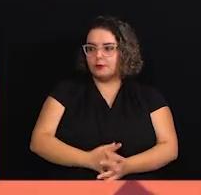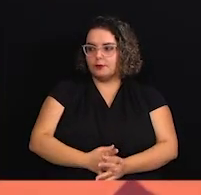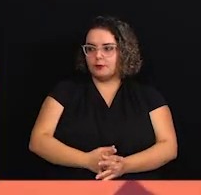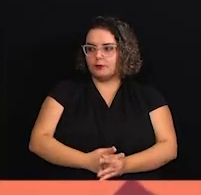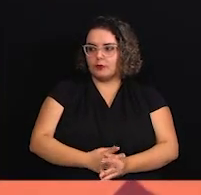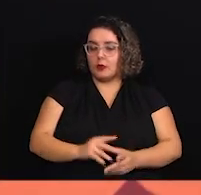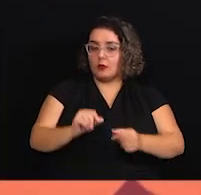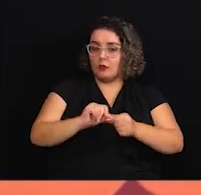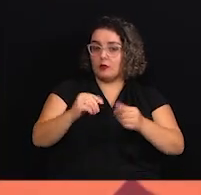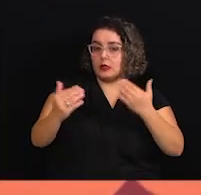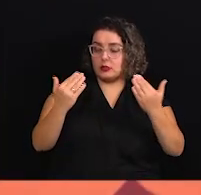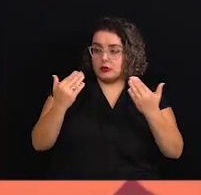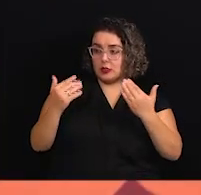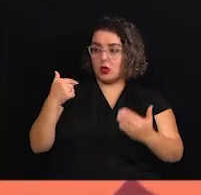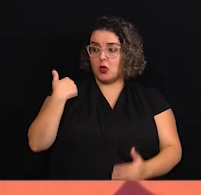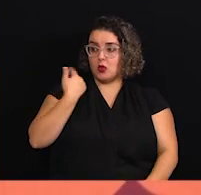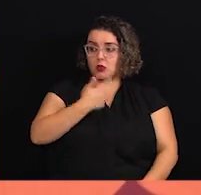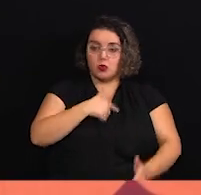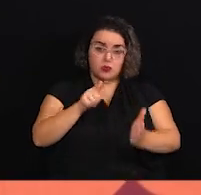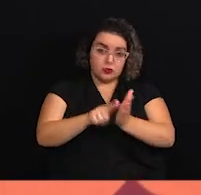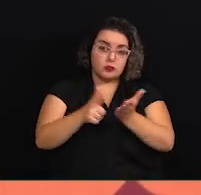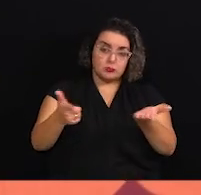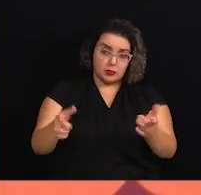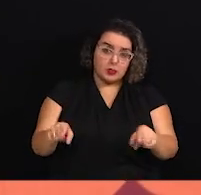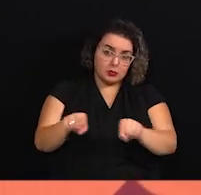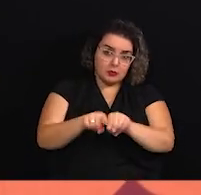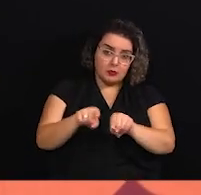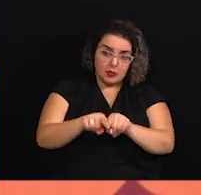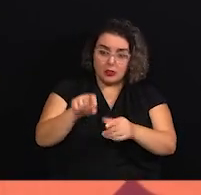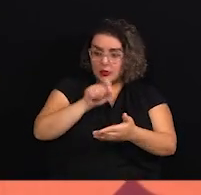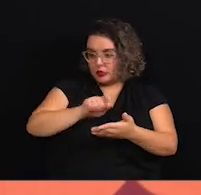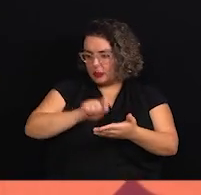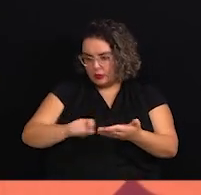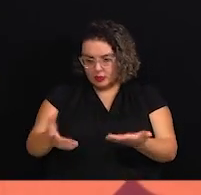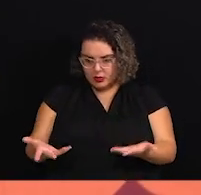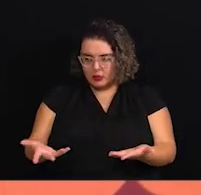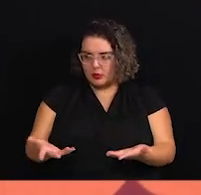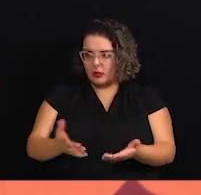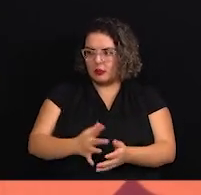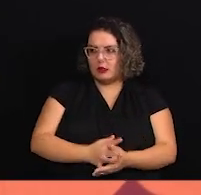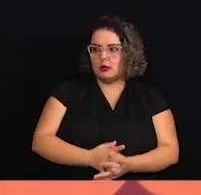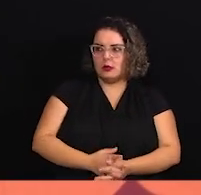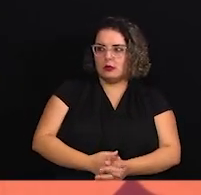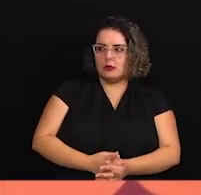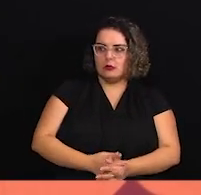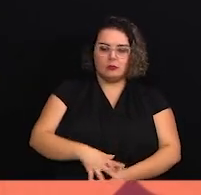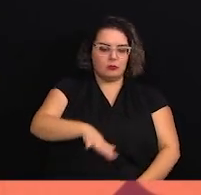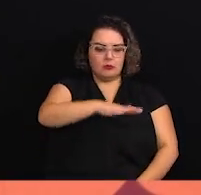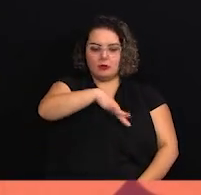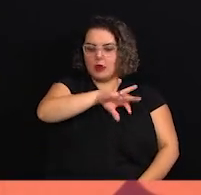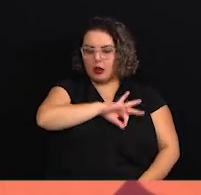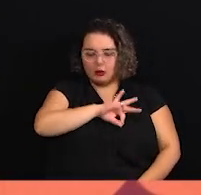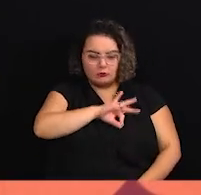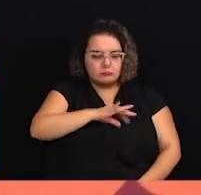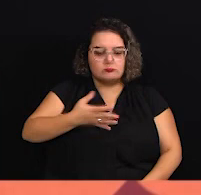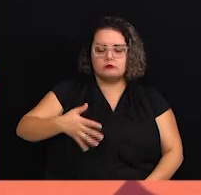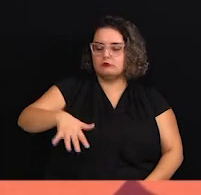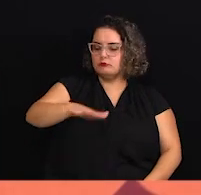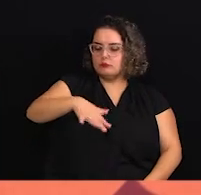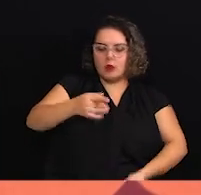uma comparação aqui. Nós, jornalistas, também escrevemos sobre setor de